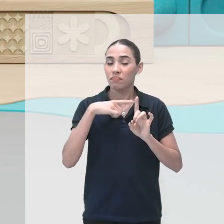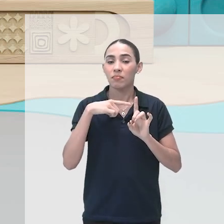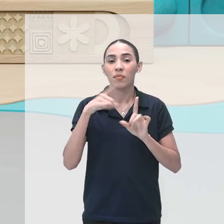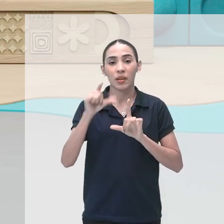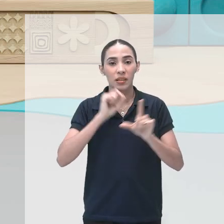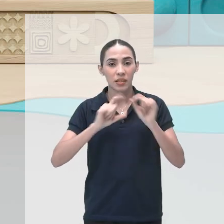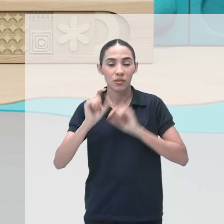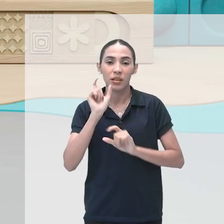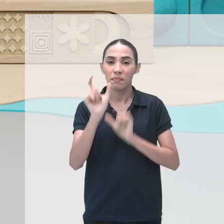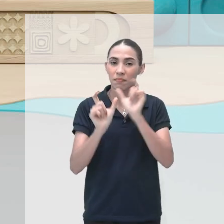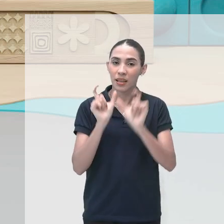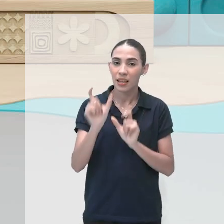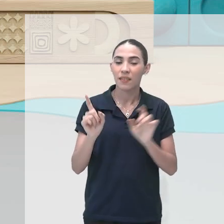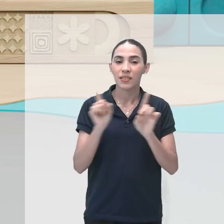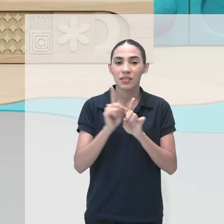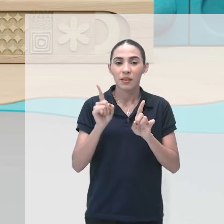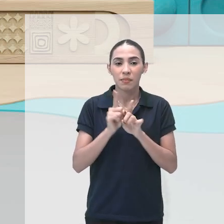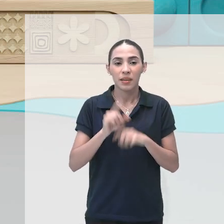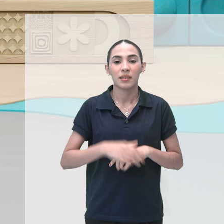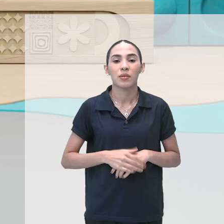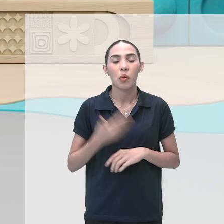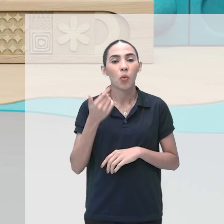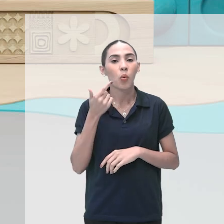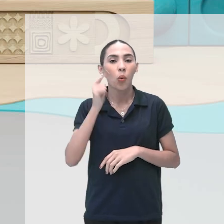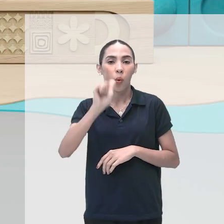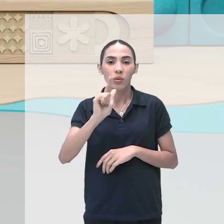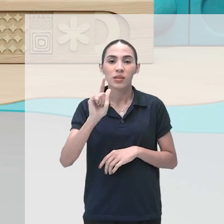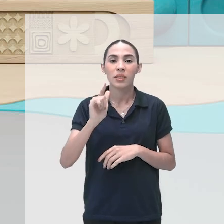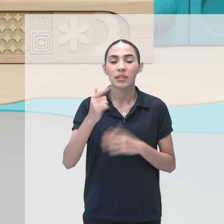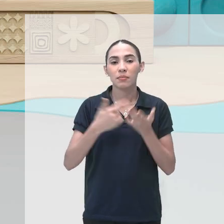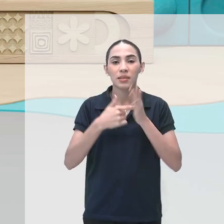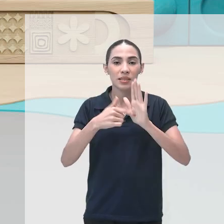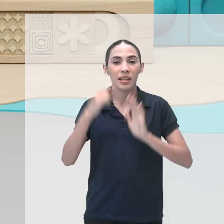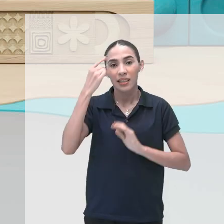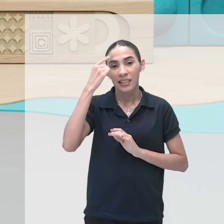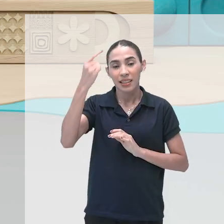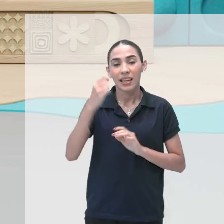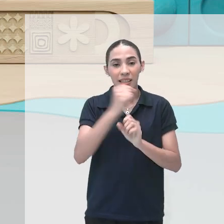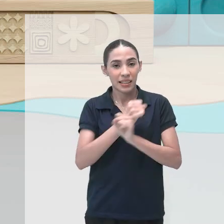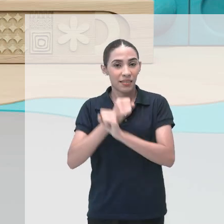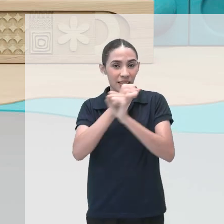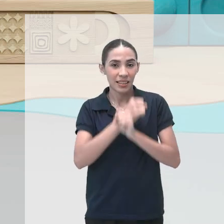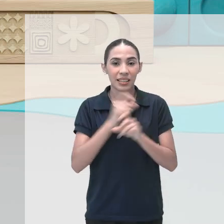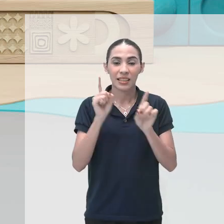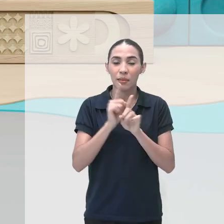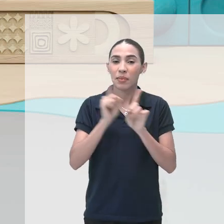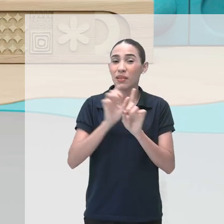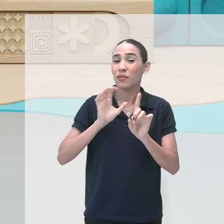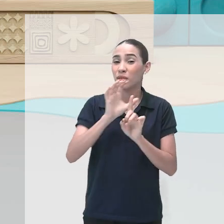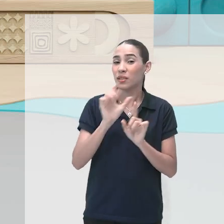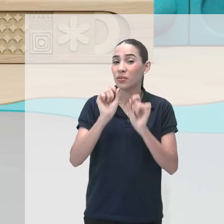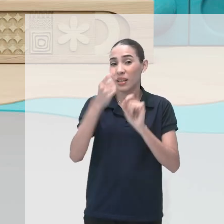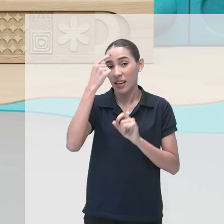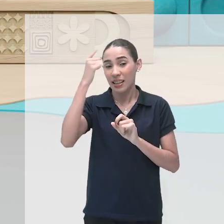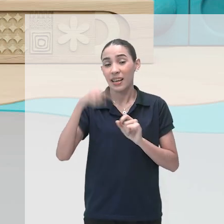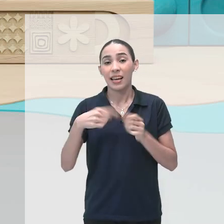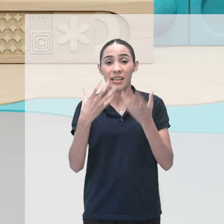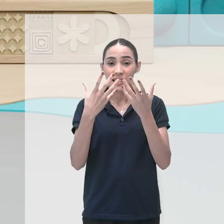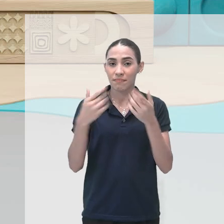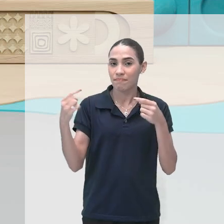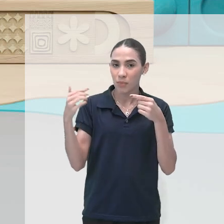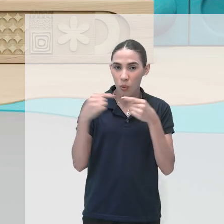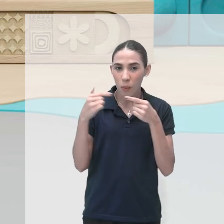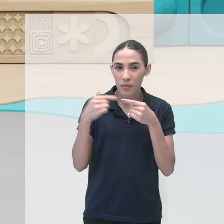seleciona palavras também para trazer essa ideia, defender essa ideia, enfatizando que essa ideia é correta, ou